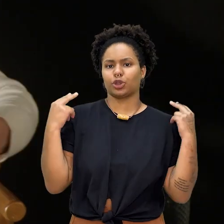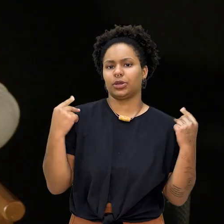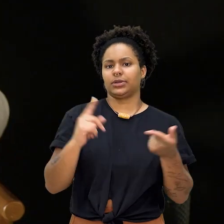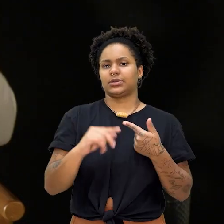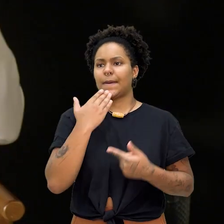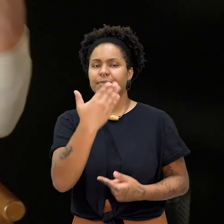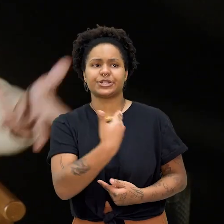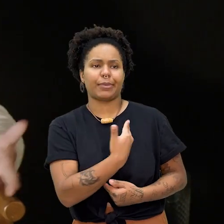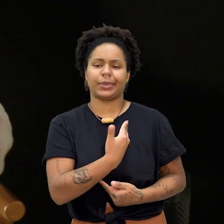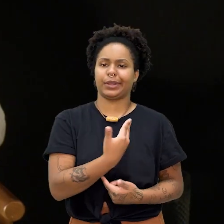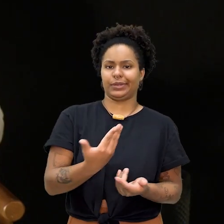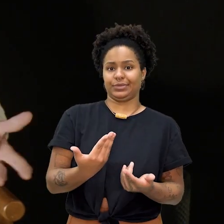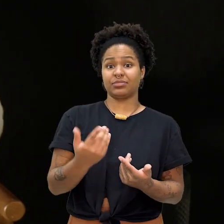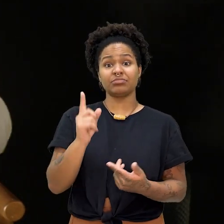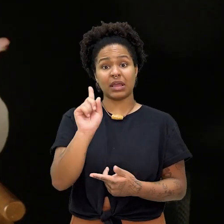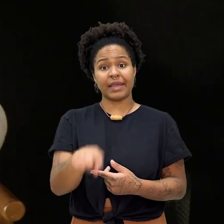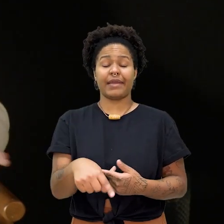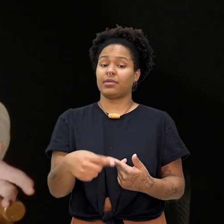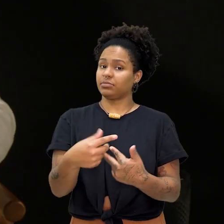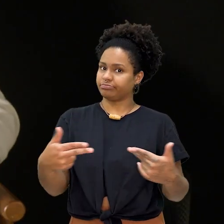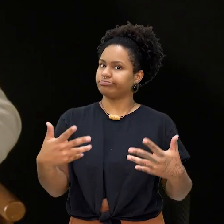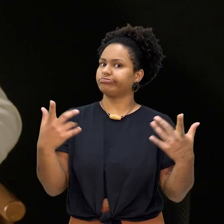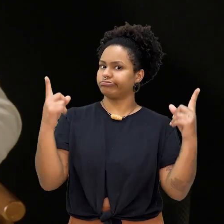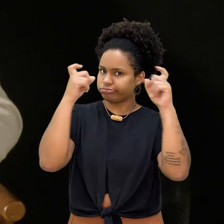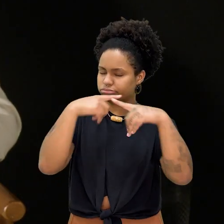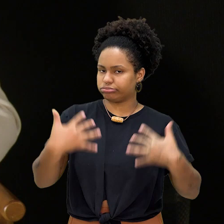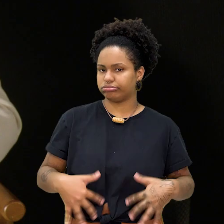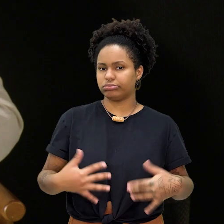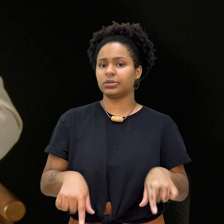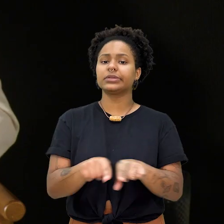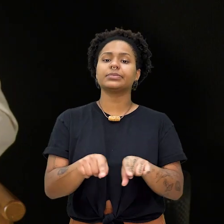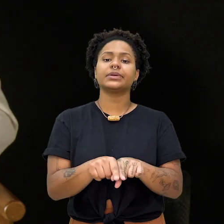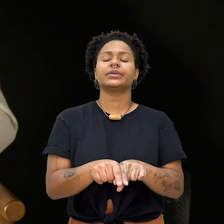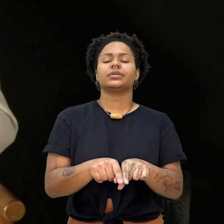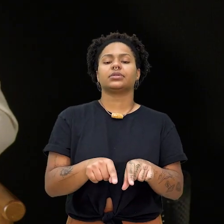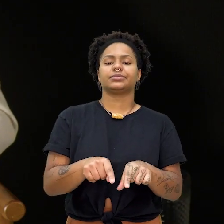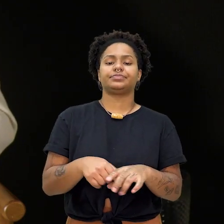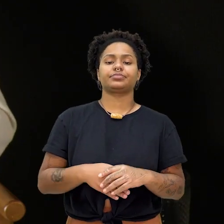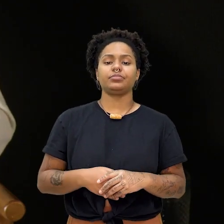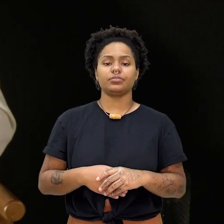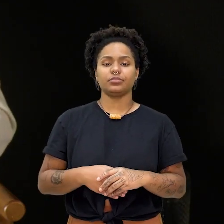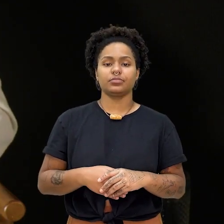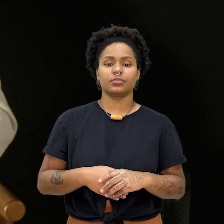um amigo. Então, era uma situação bastante difícil, e